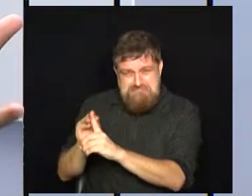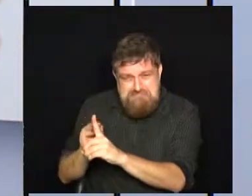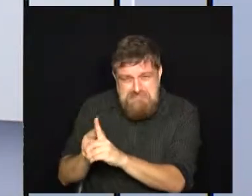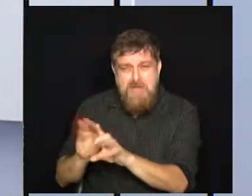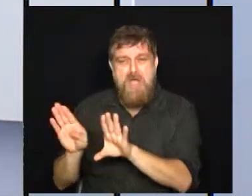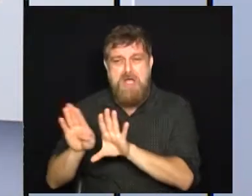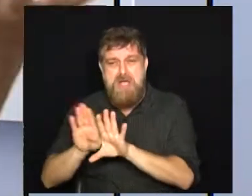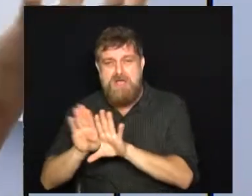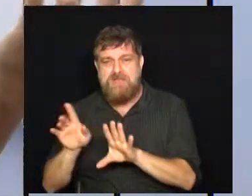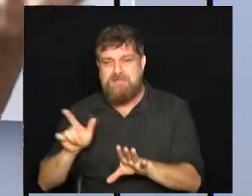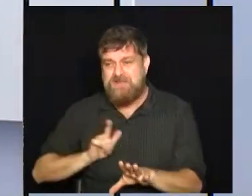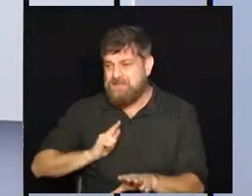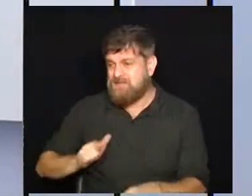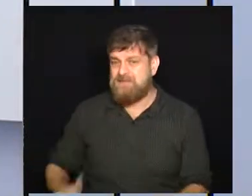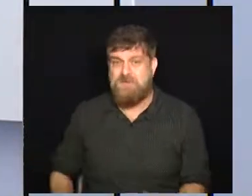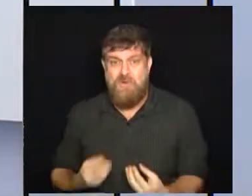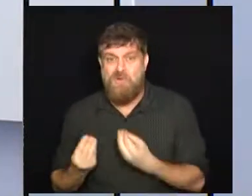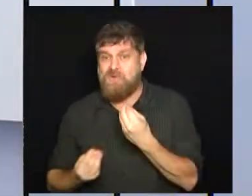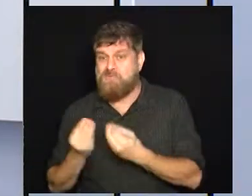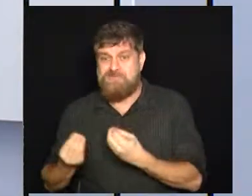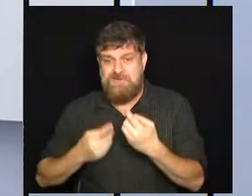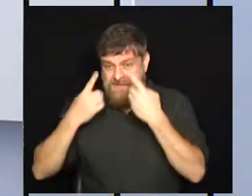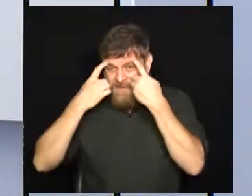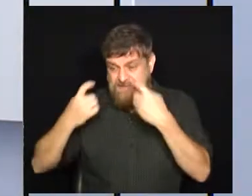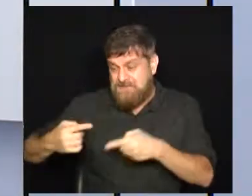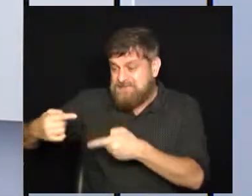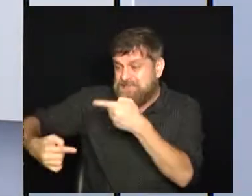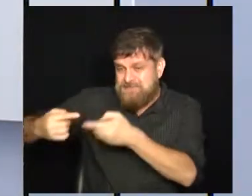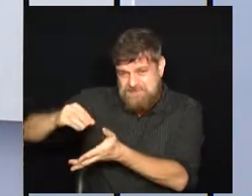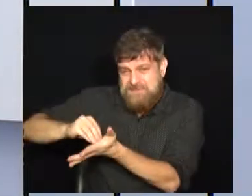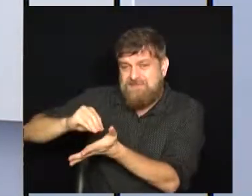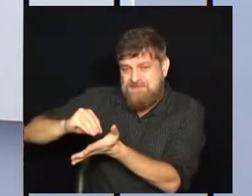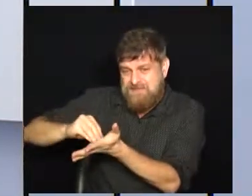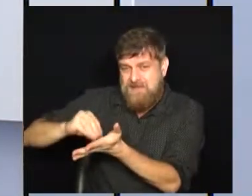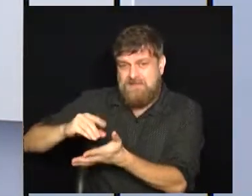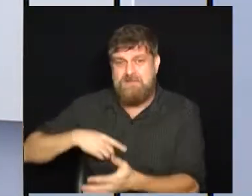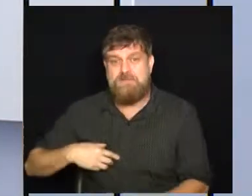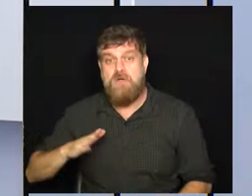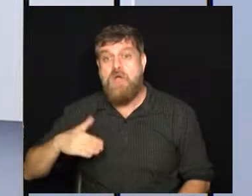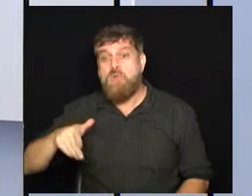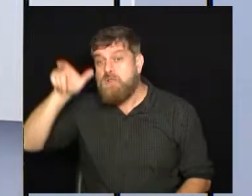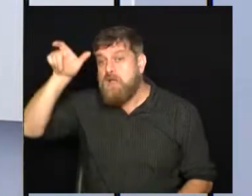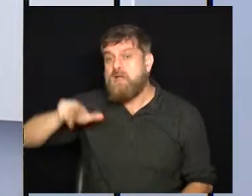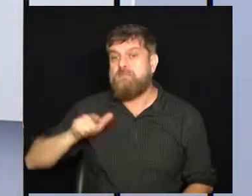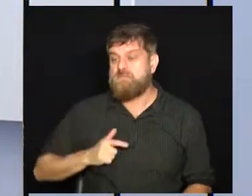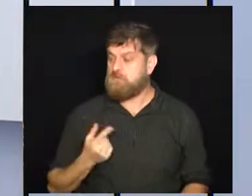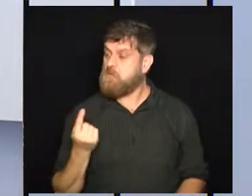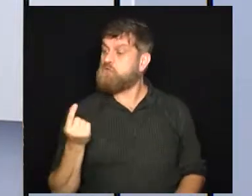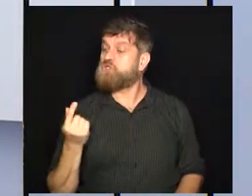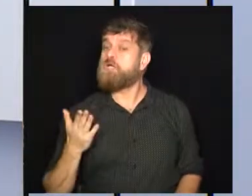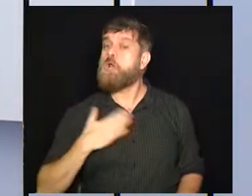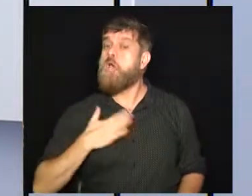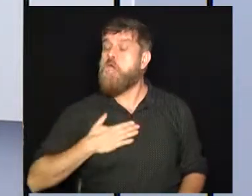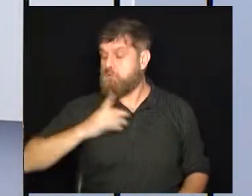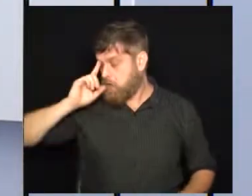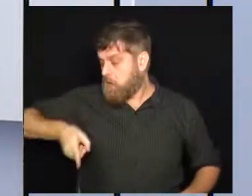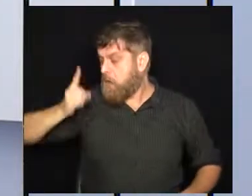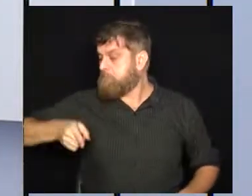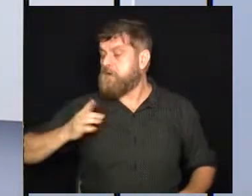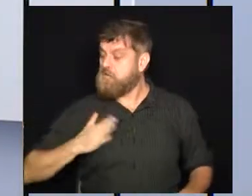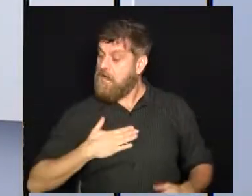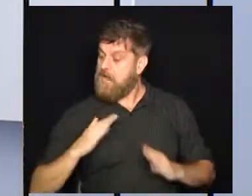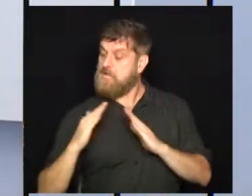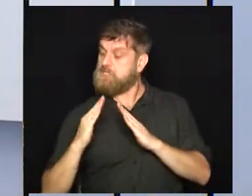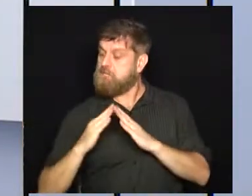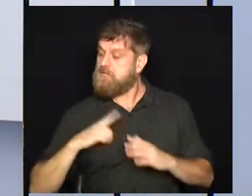patrimonial, e essa é um tipo de violência que é pouco discutido, né? Quando o agressor toma conta do dinheiro, dos bens, da